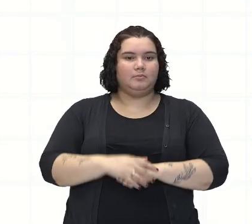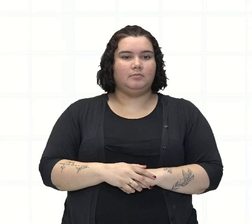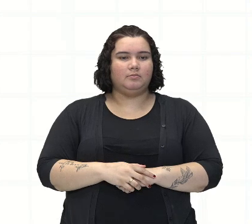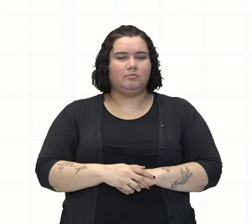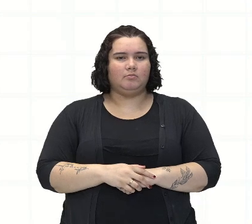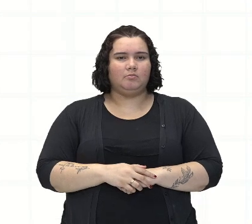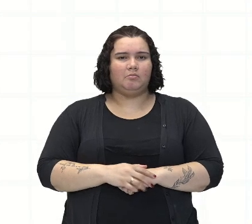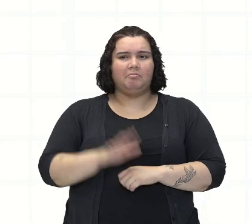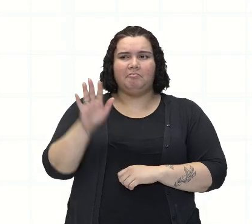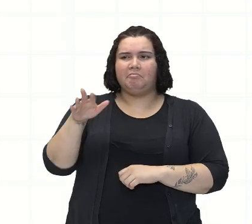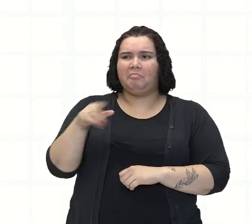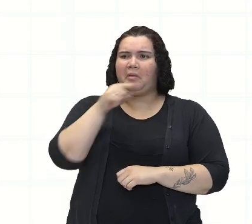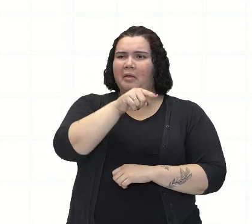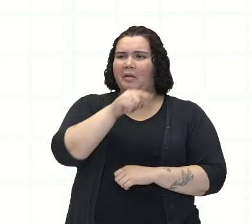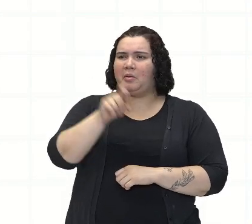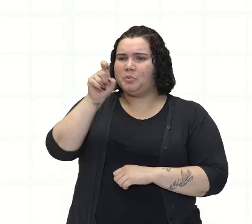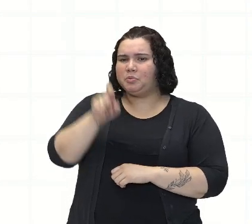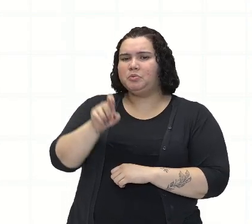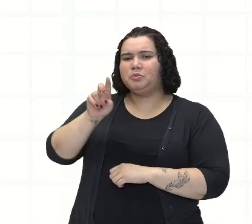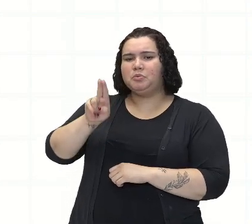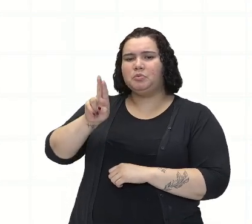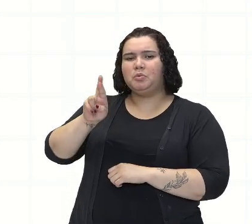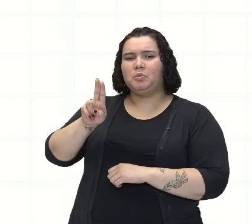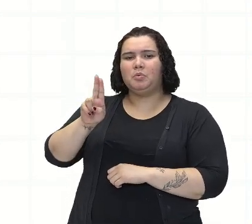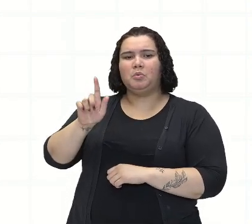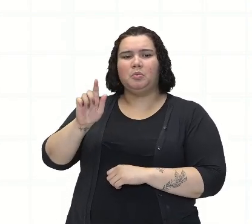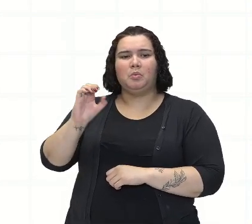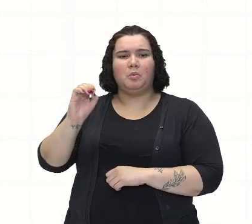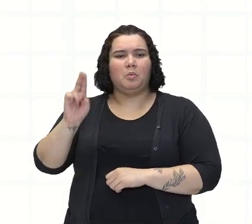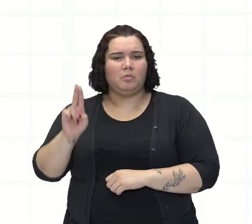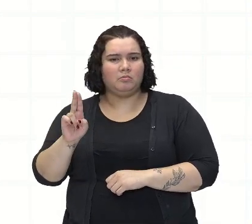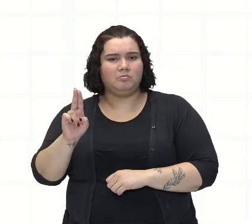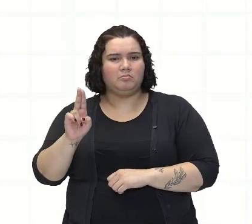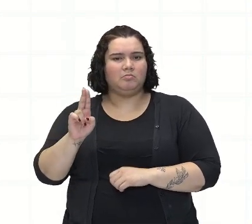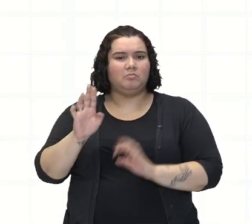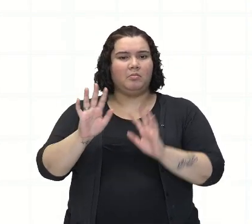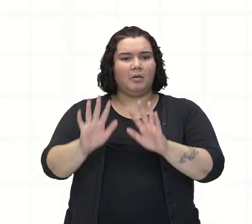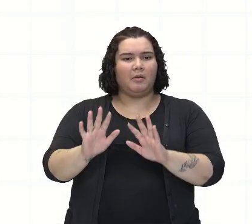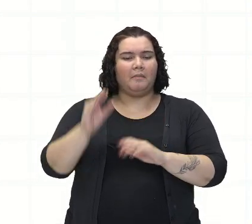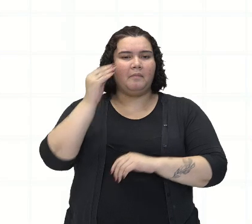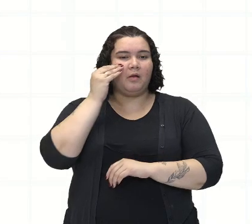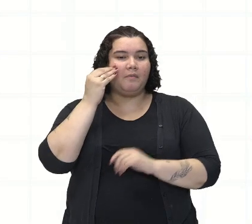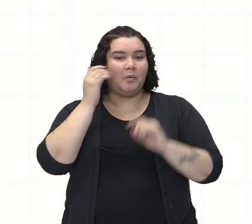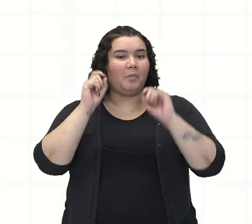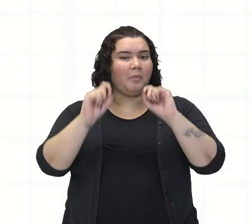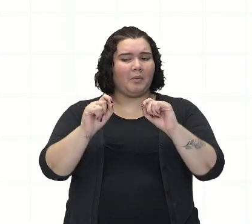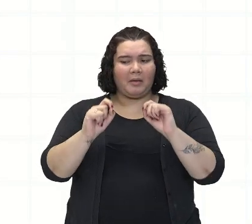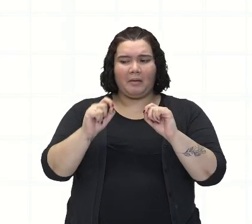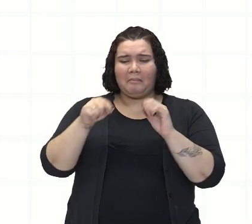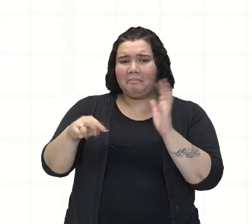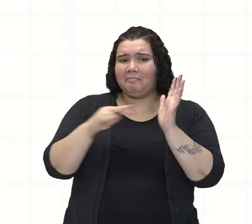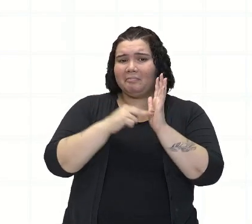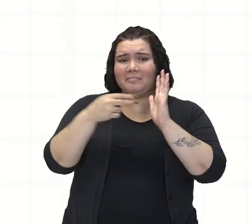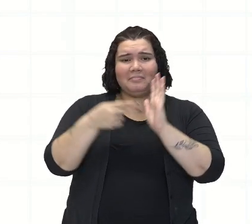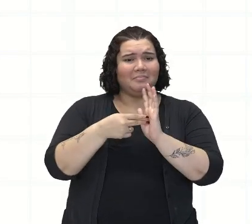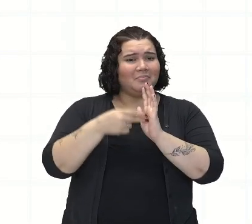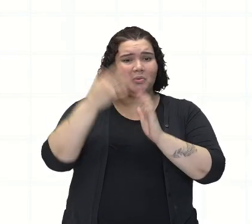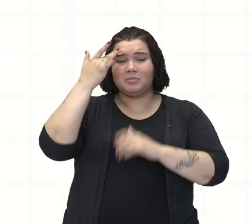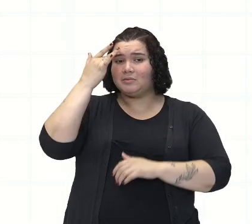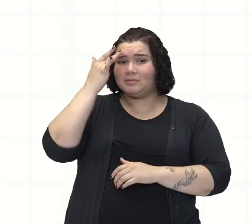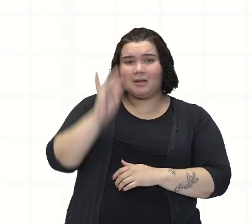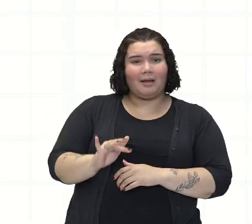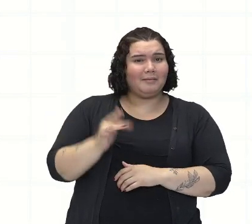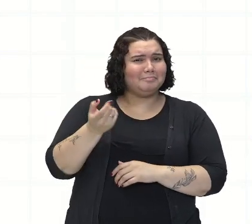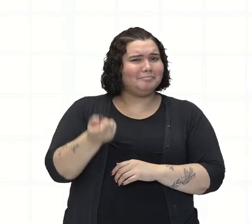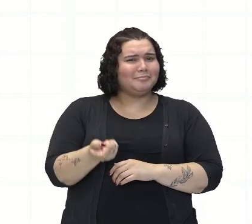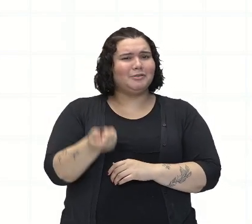Ele churugou? E vai ver quem e o que jamais se saberia. Muito esquisito, né? Até